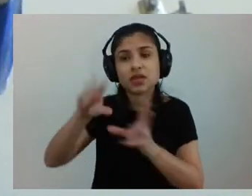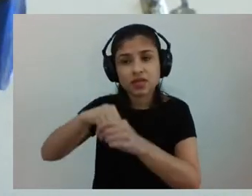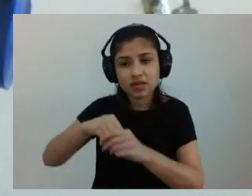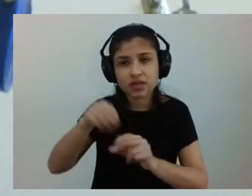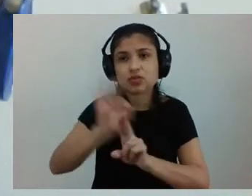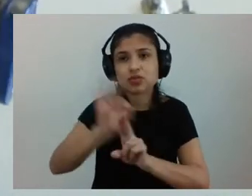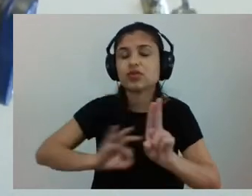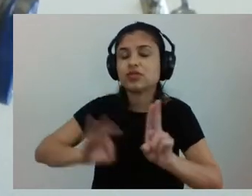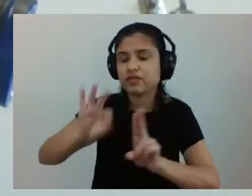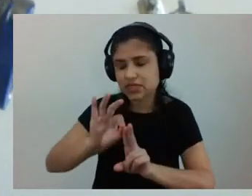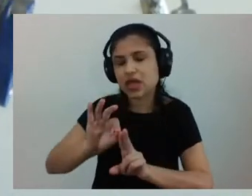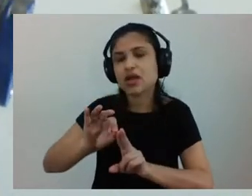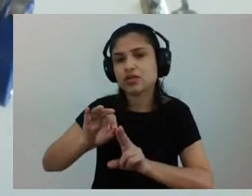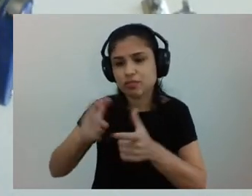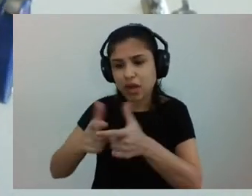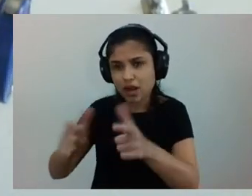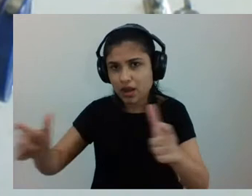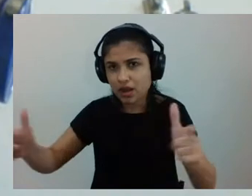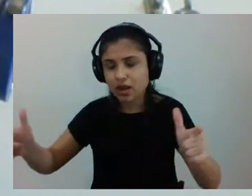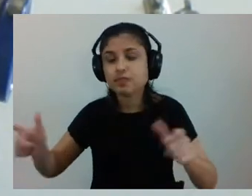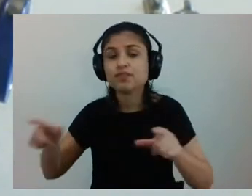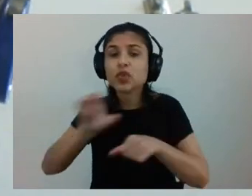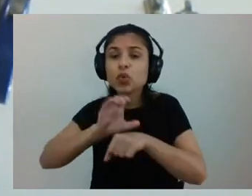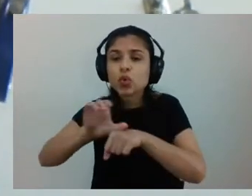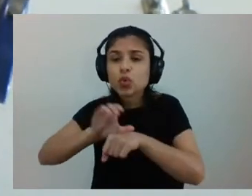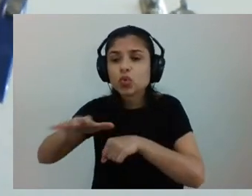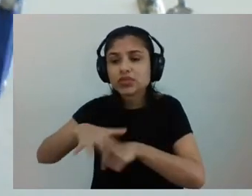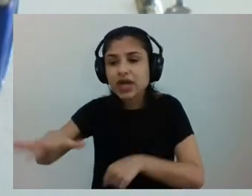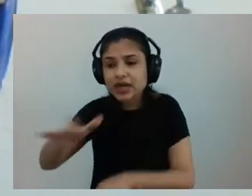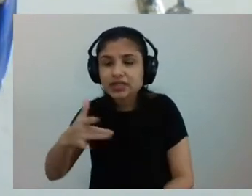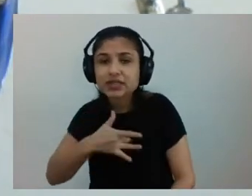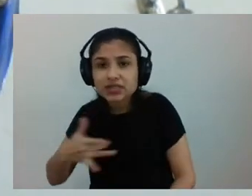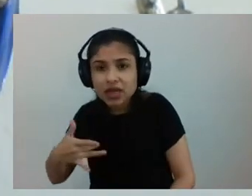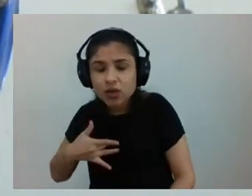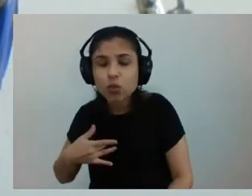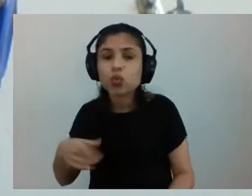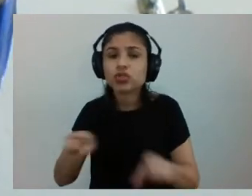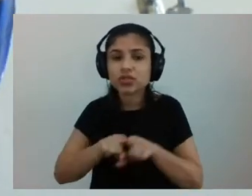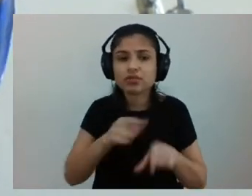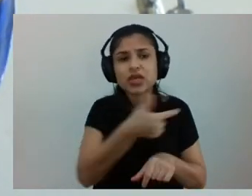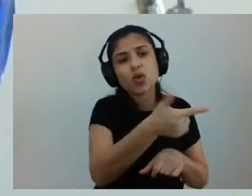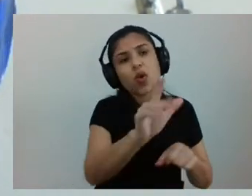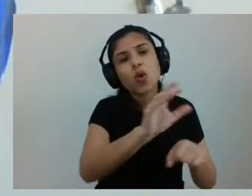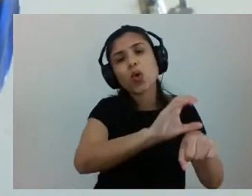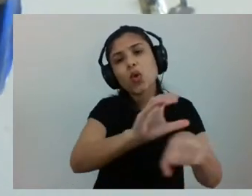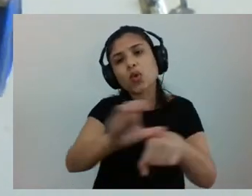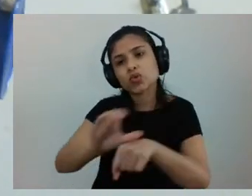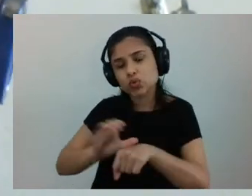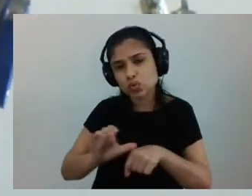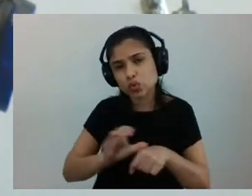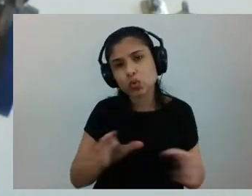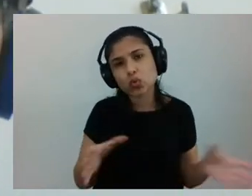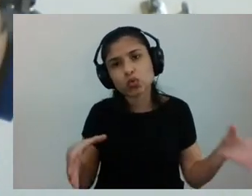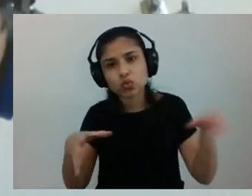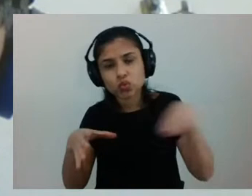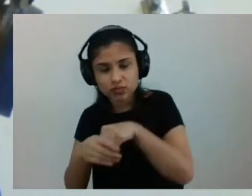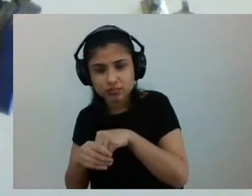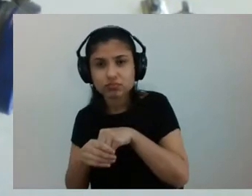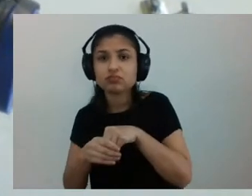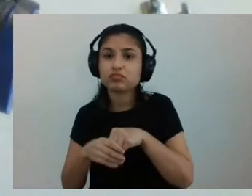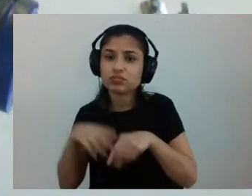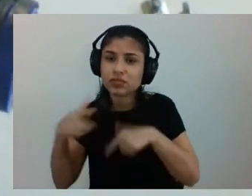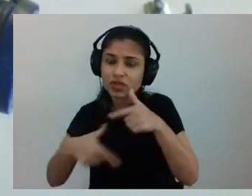também, em relação, não somente aos cursos da área da saúde, mas também outros cursos, nós pretendemos atuar de forma conjunta